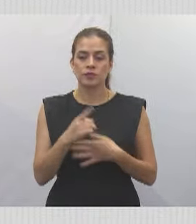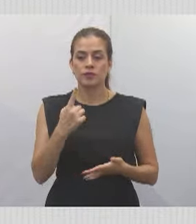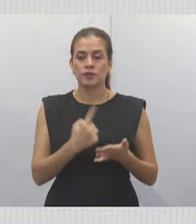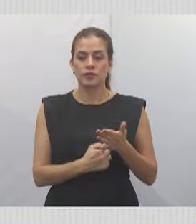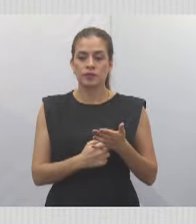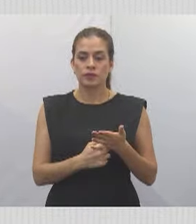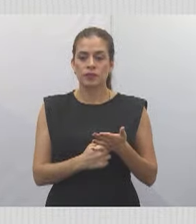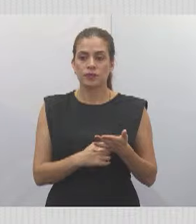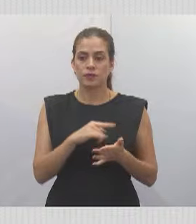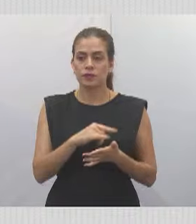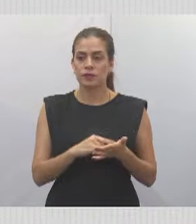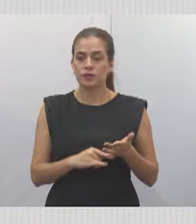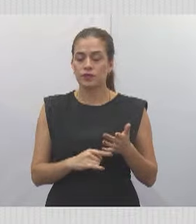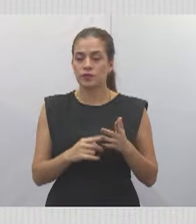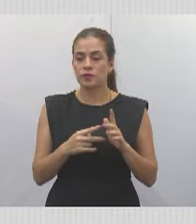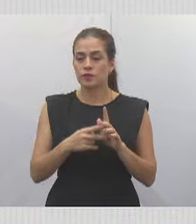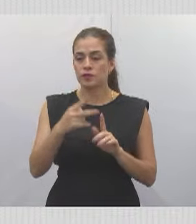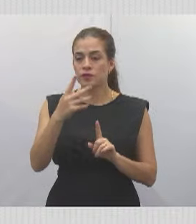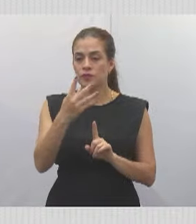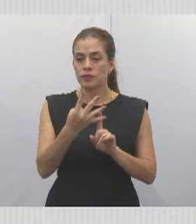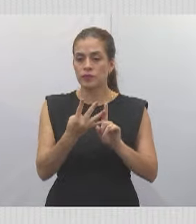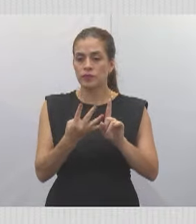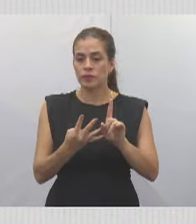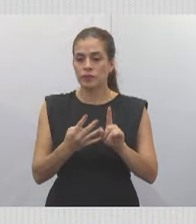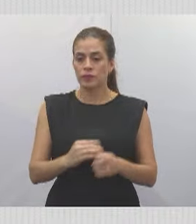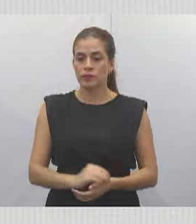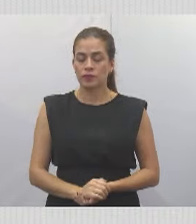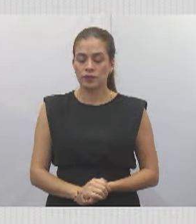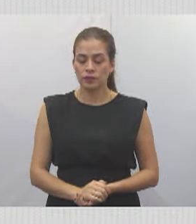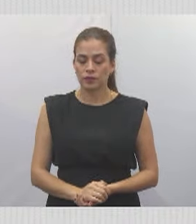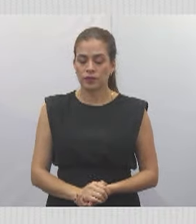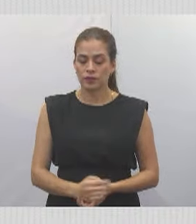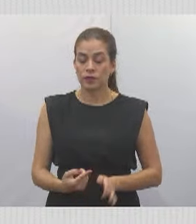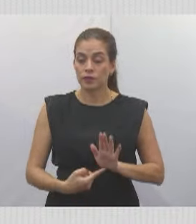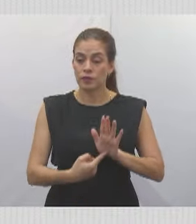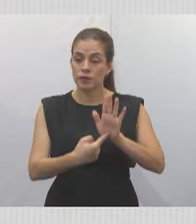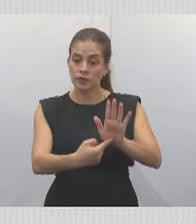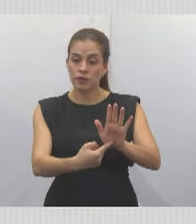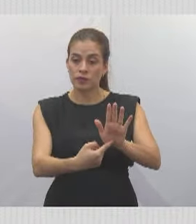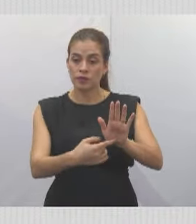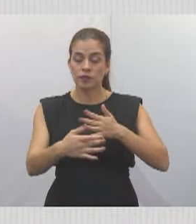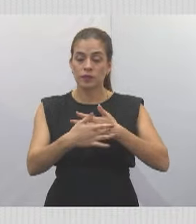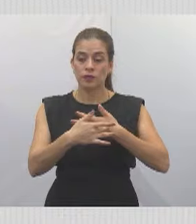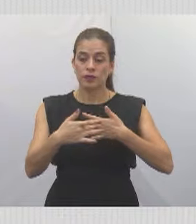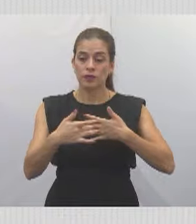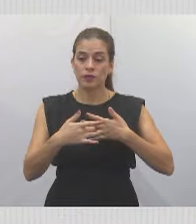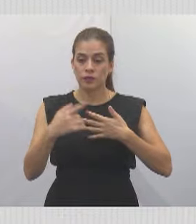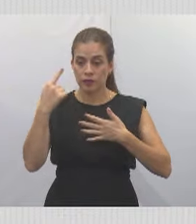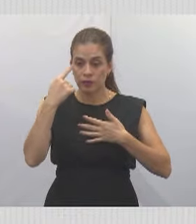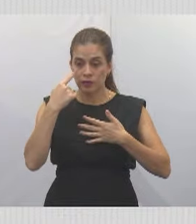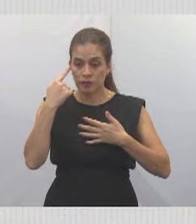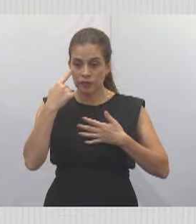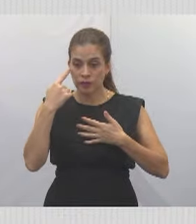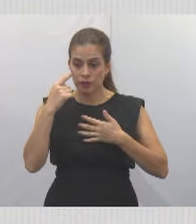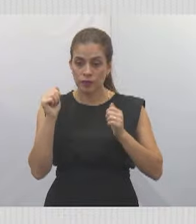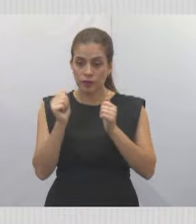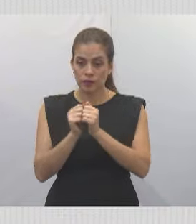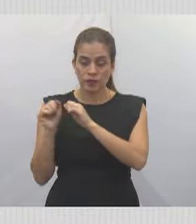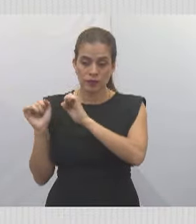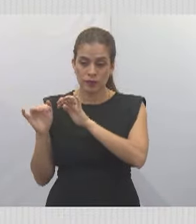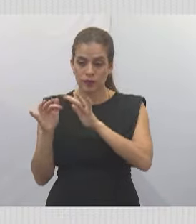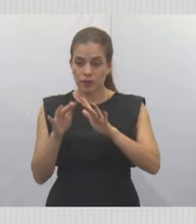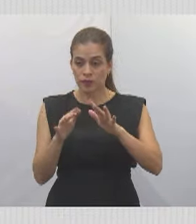gerados no segundo quadrimestre. Damos destaque aos exames oftalmológicos, que junto com o mutirão e